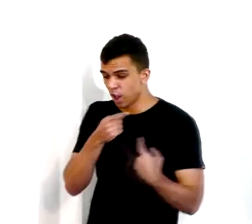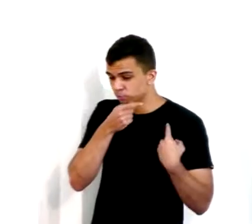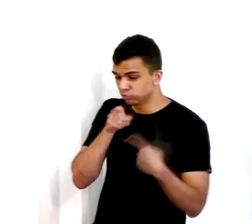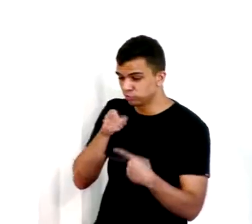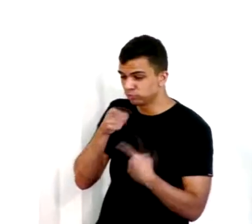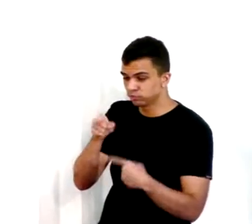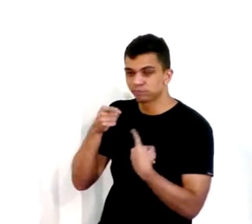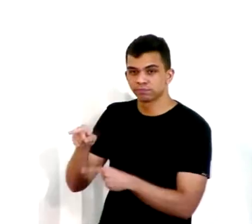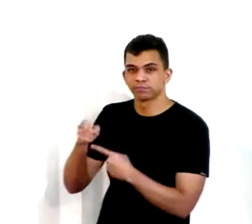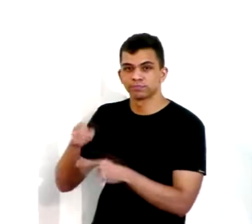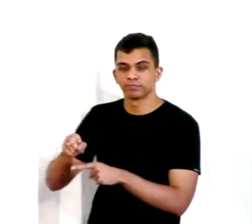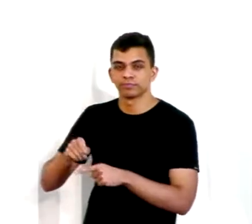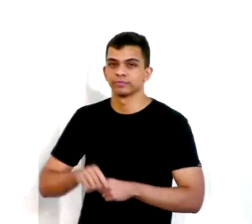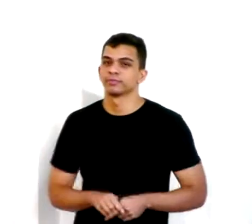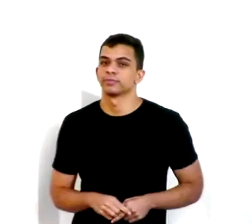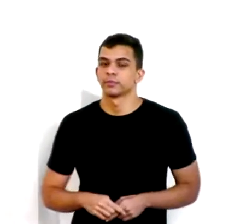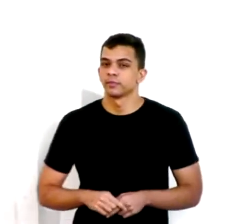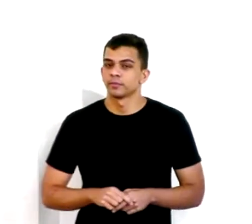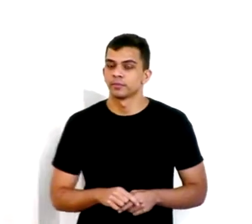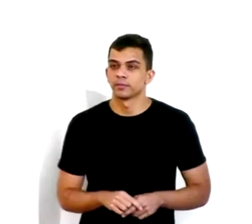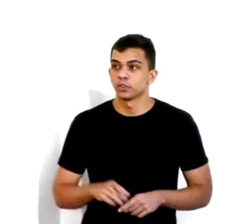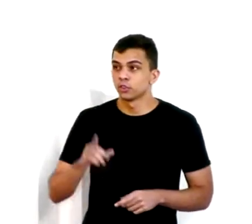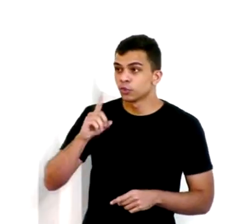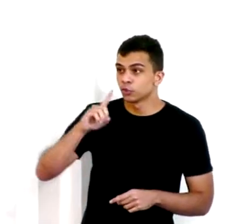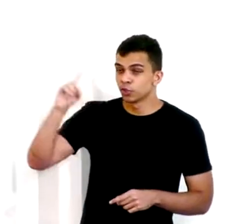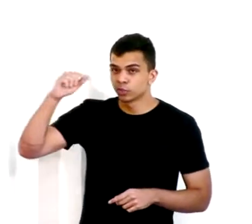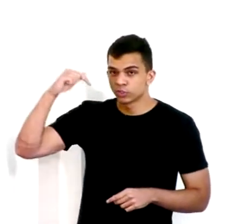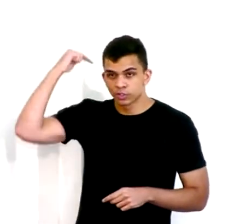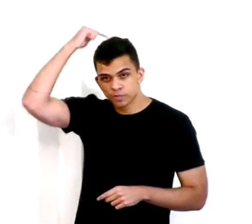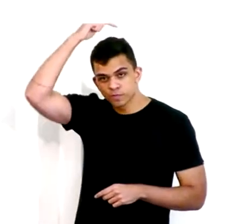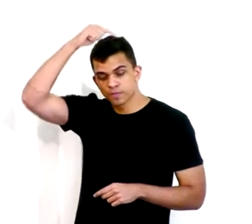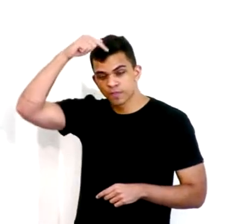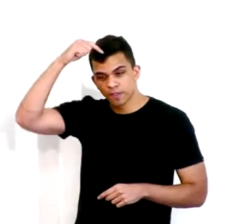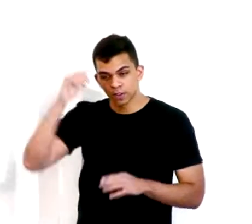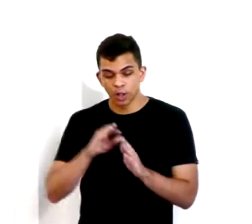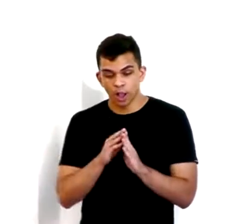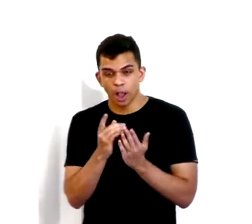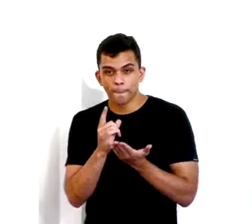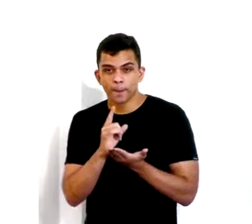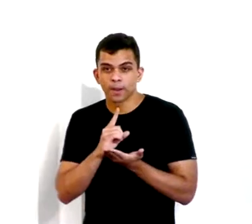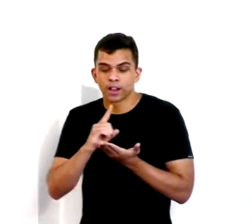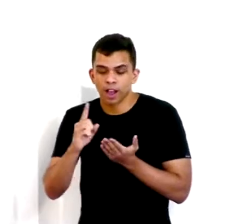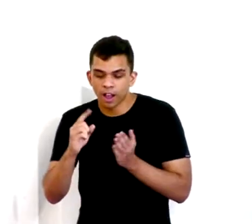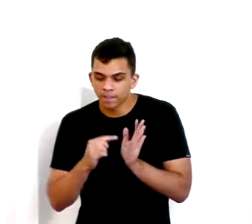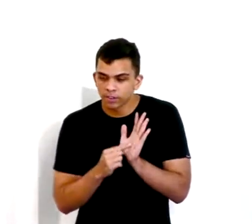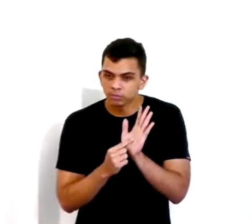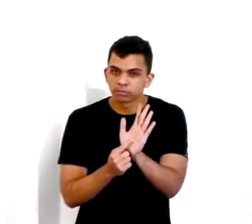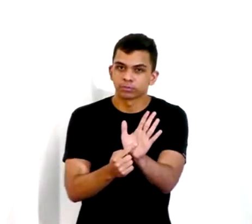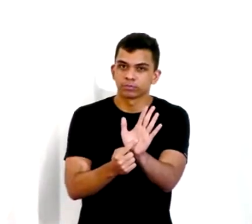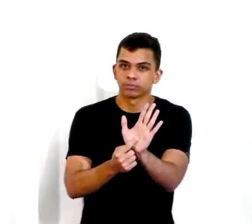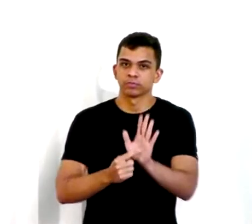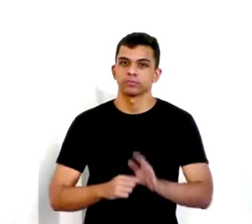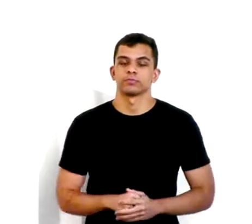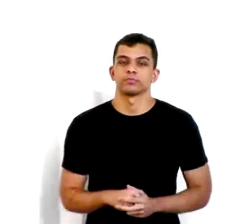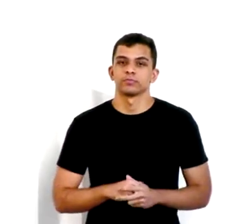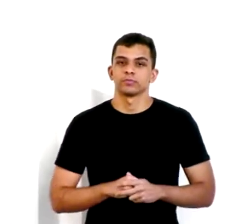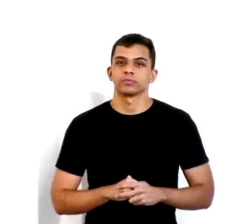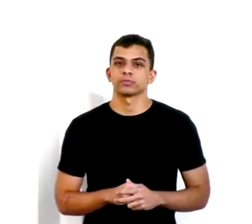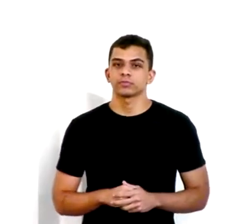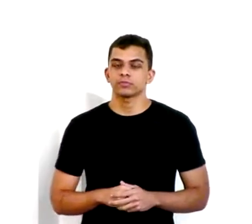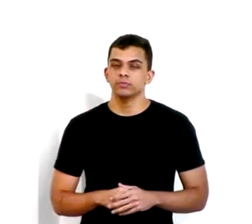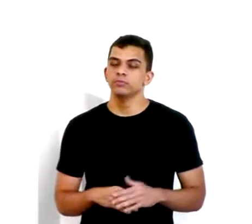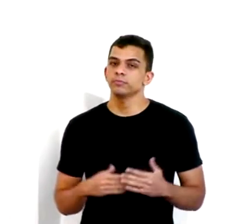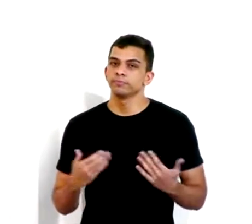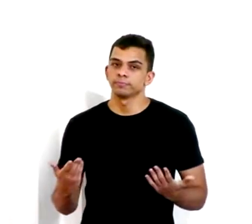Deus revelado na Santa Palavra, na Santa Escritura. Isso